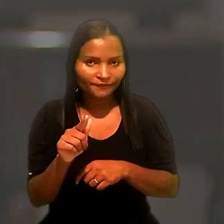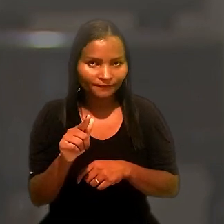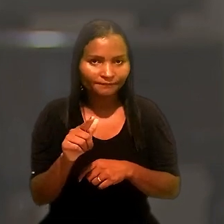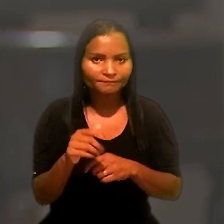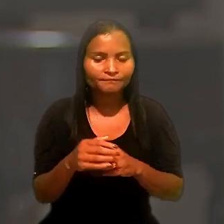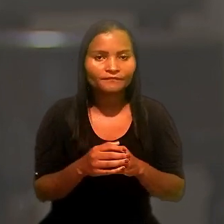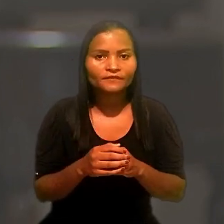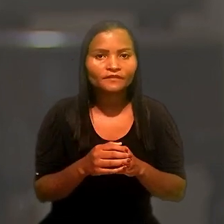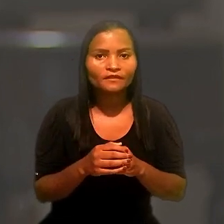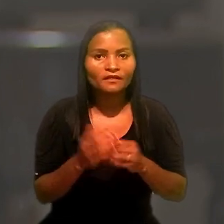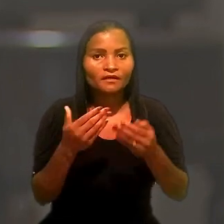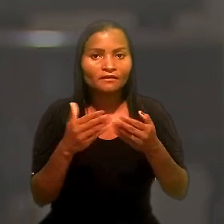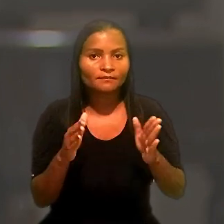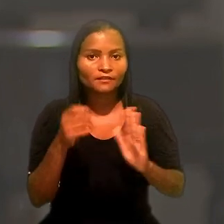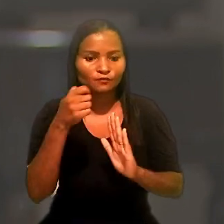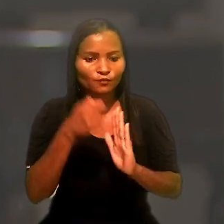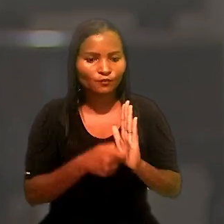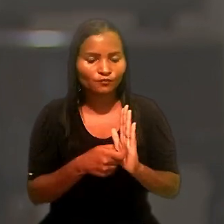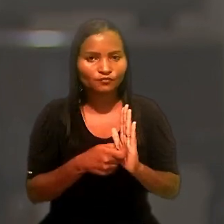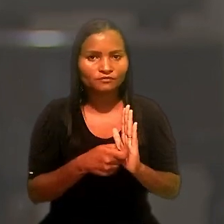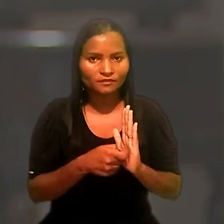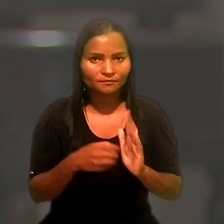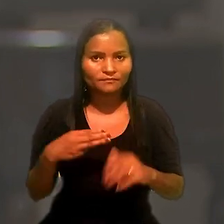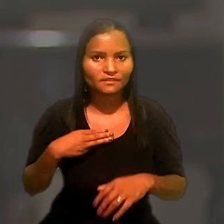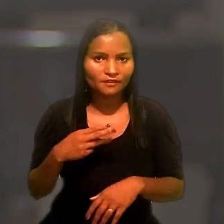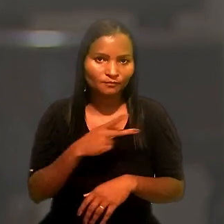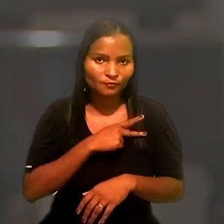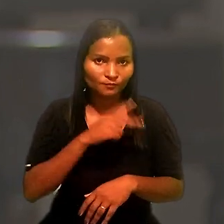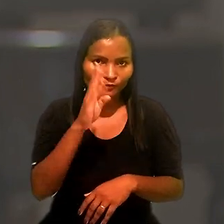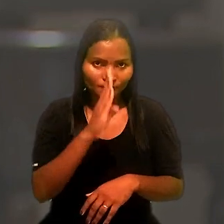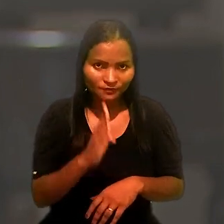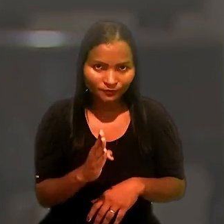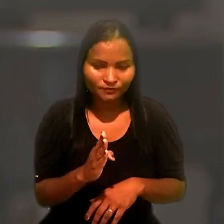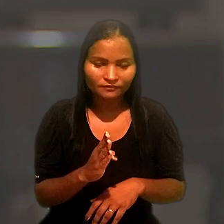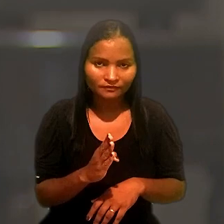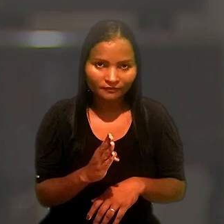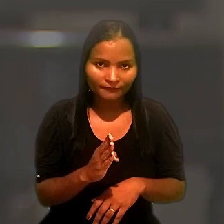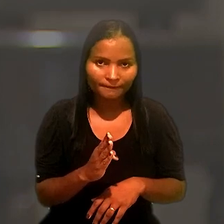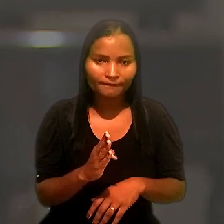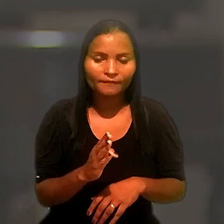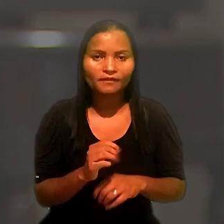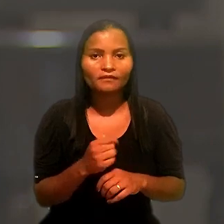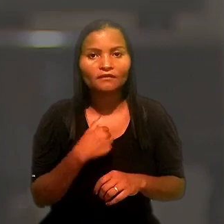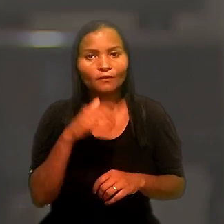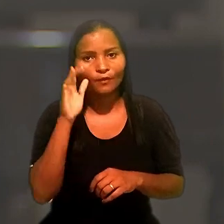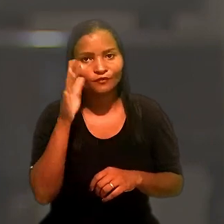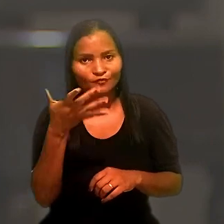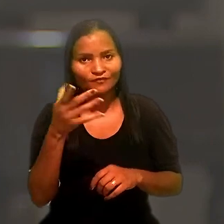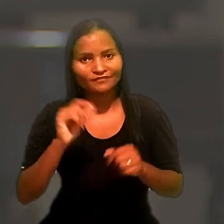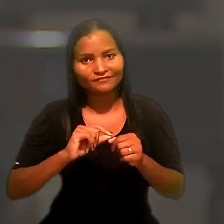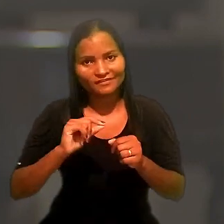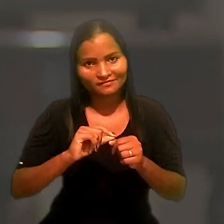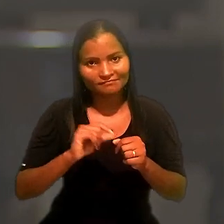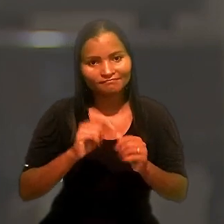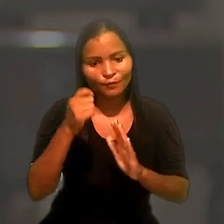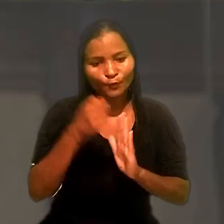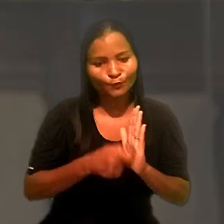e, aberto o concurso para o Ministério Público da União, resolvi fazer o